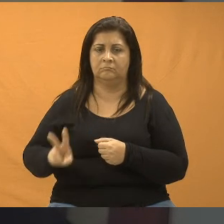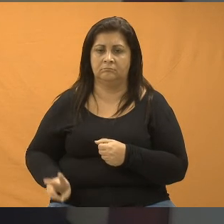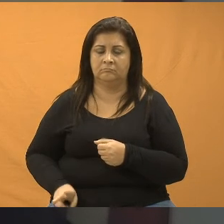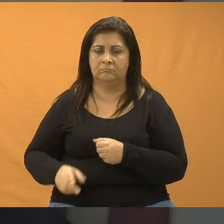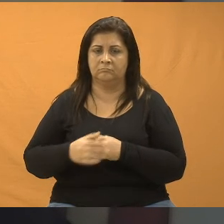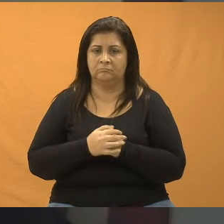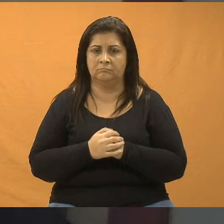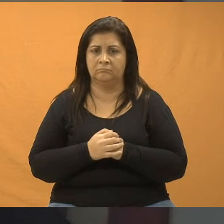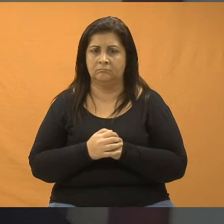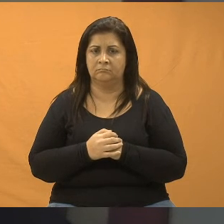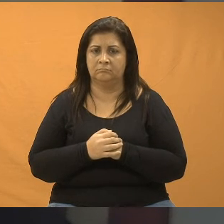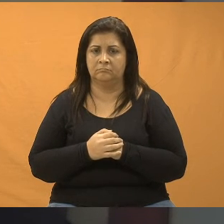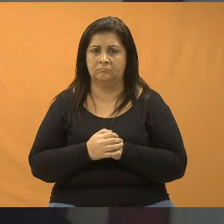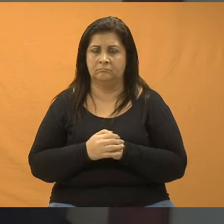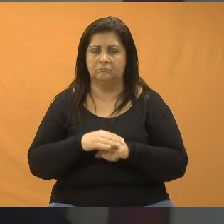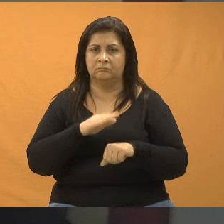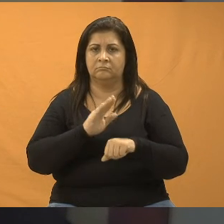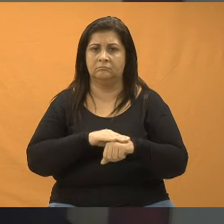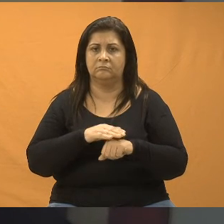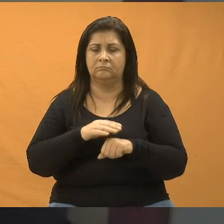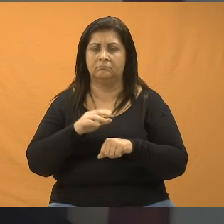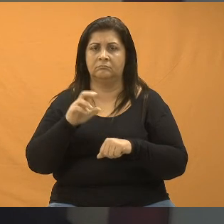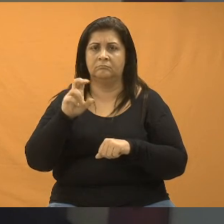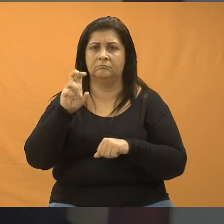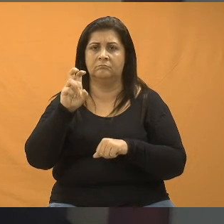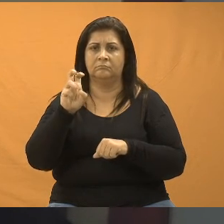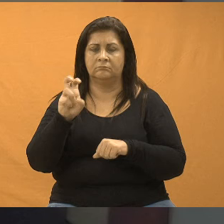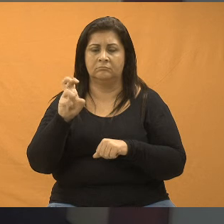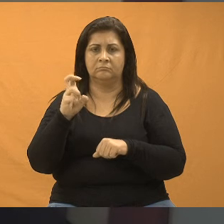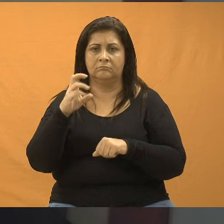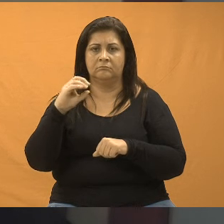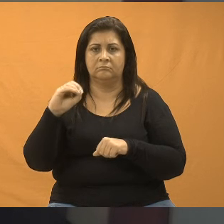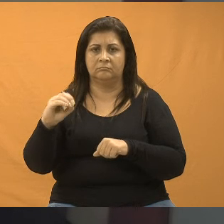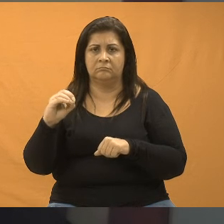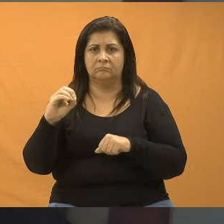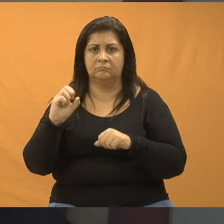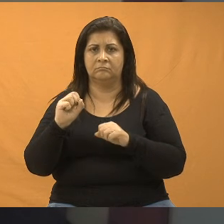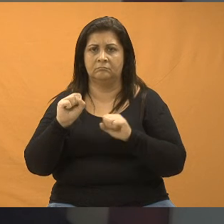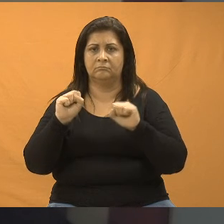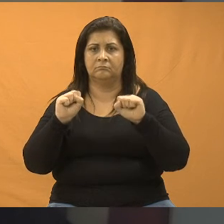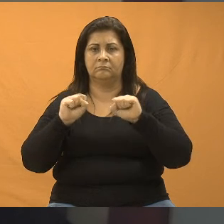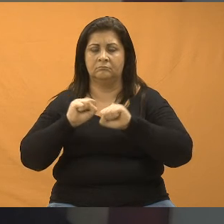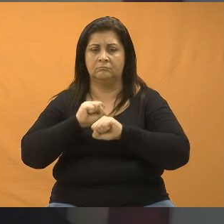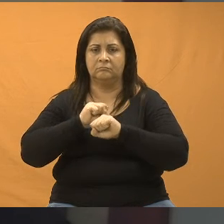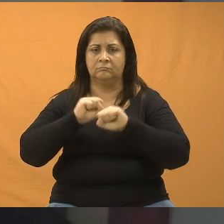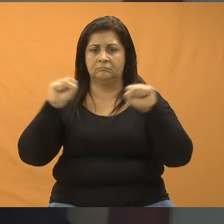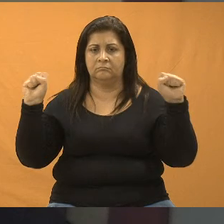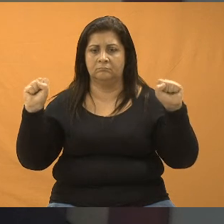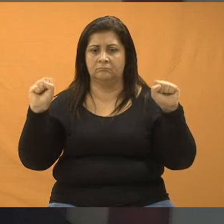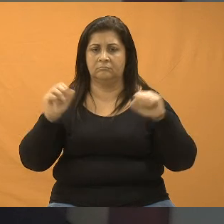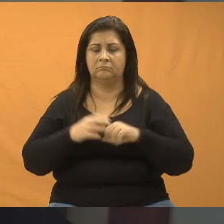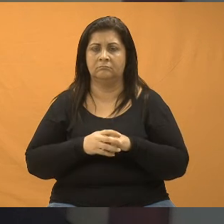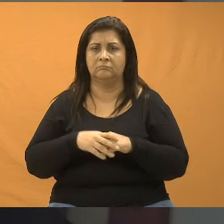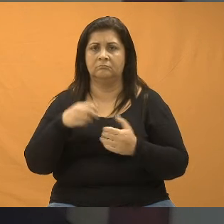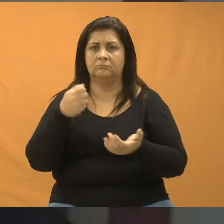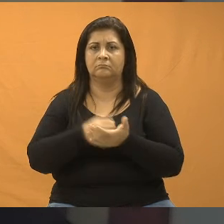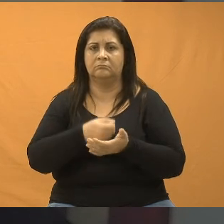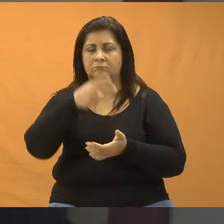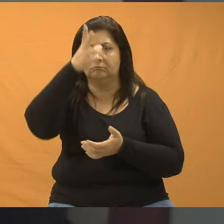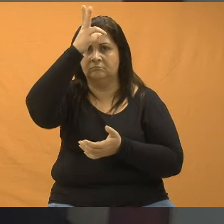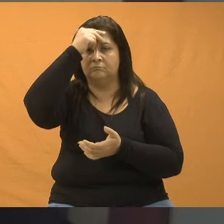de 50 assessores. Nós pagamos um prefeito, nós pagamos um